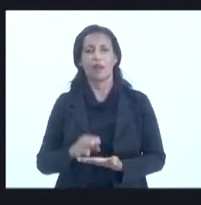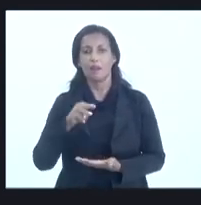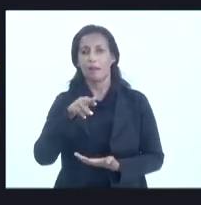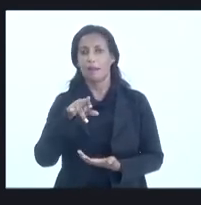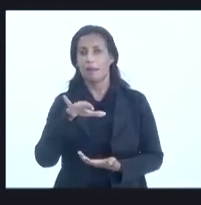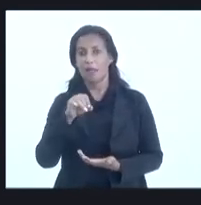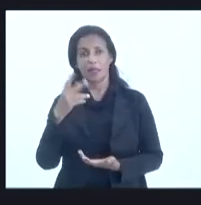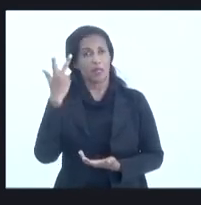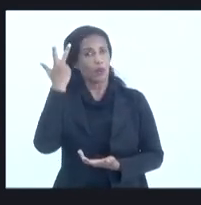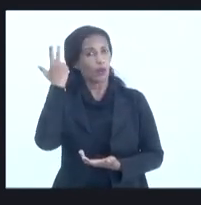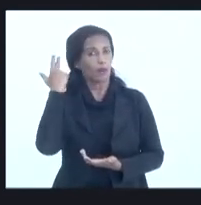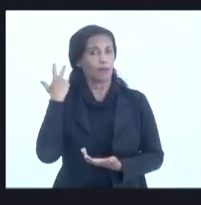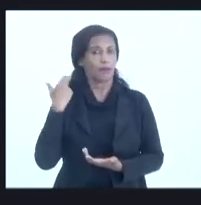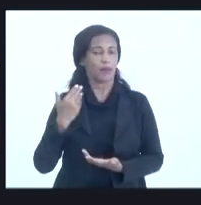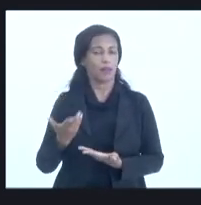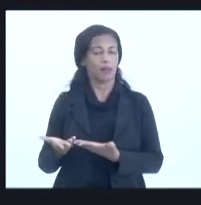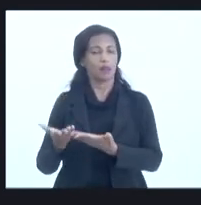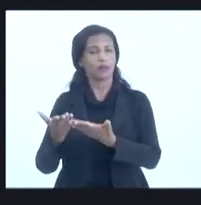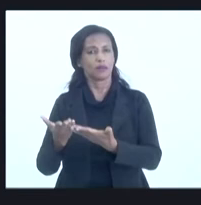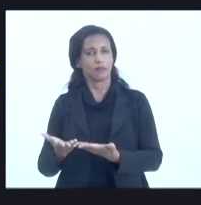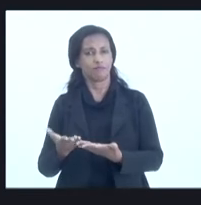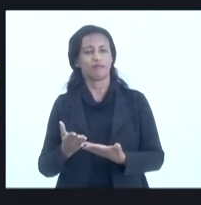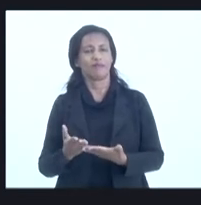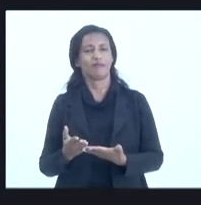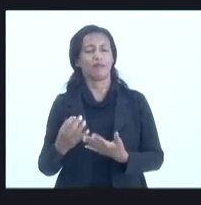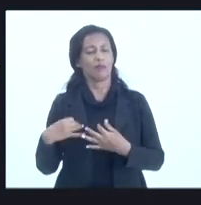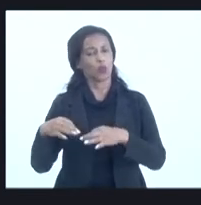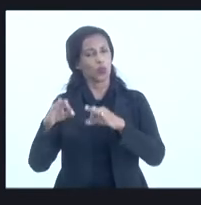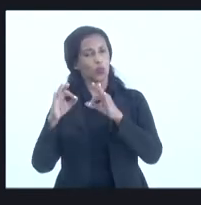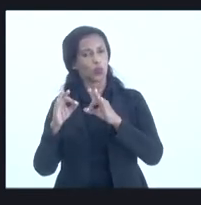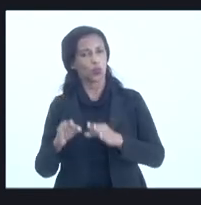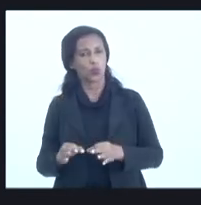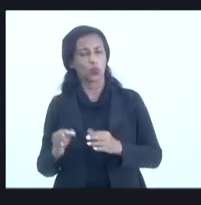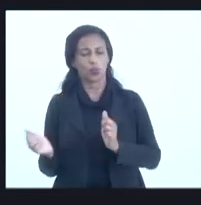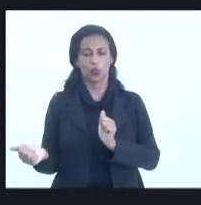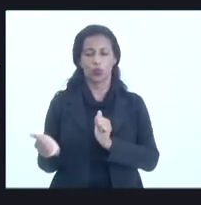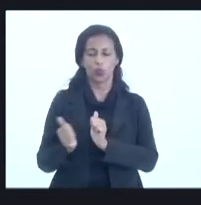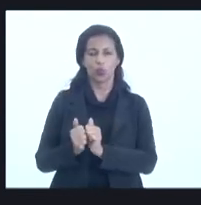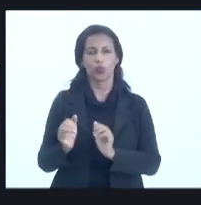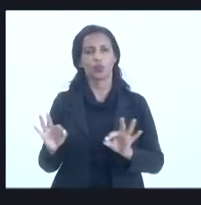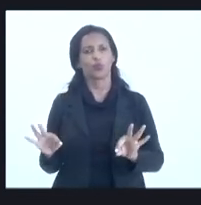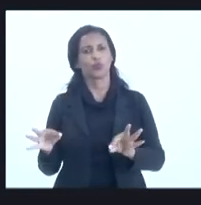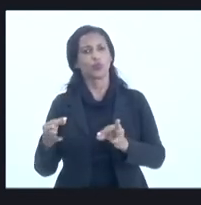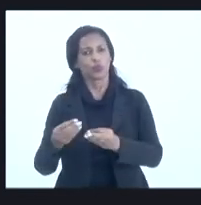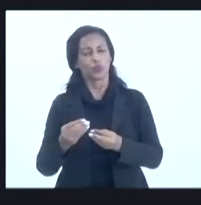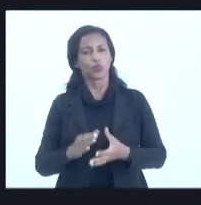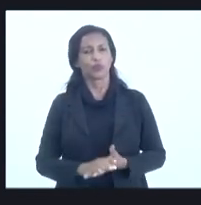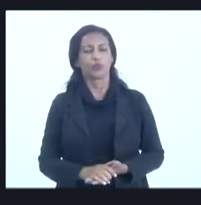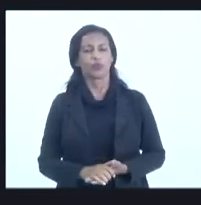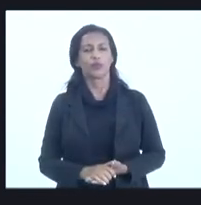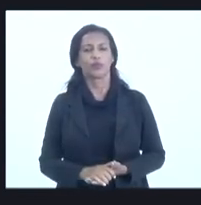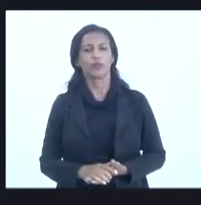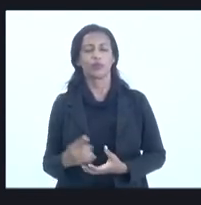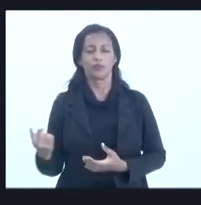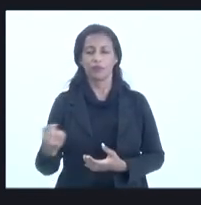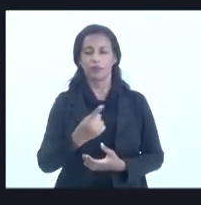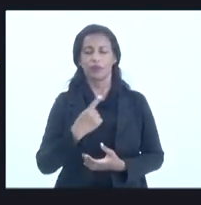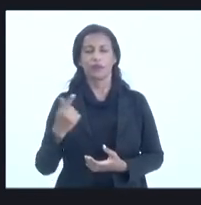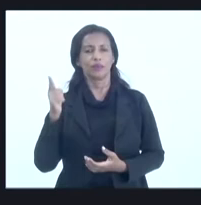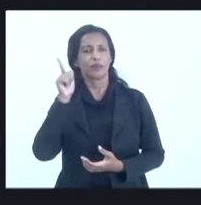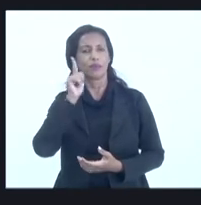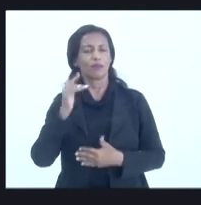Marcelo Cabeleireiro, que está com toda certeza ao lado de todos, não é, para que nós